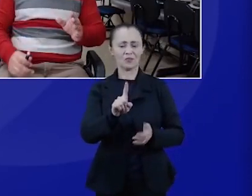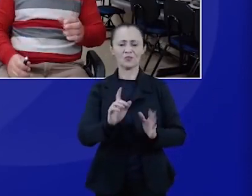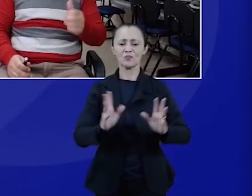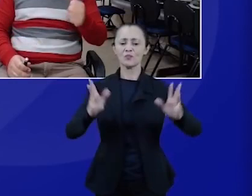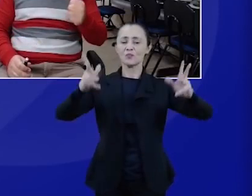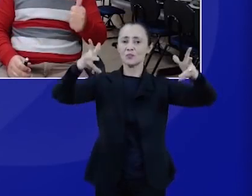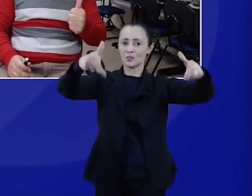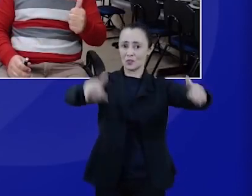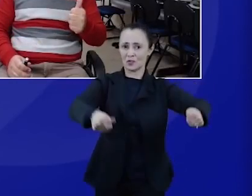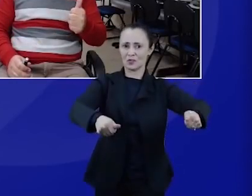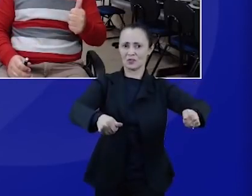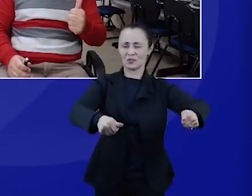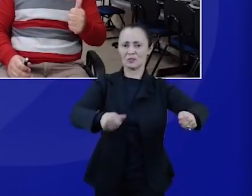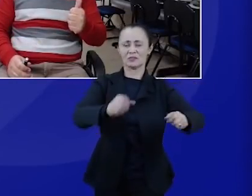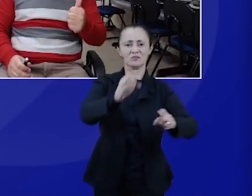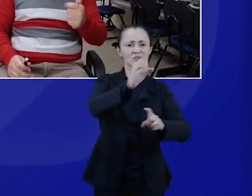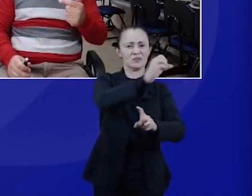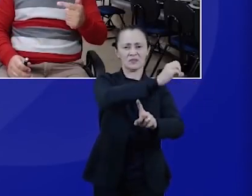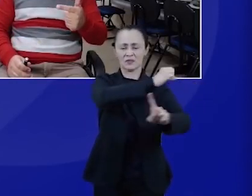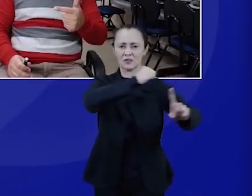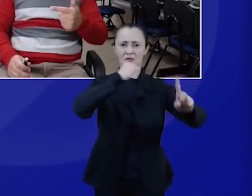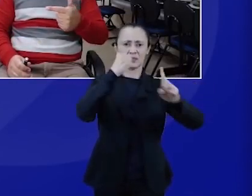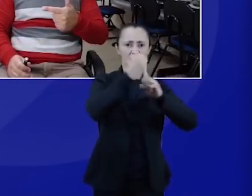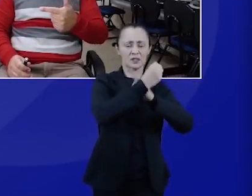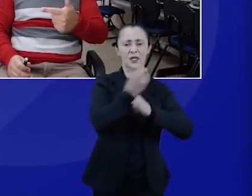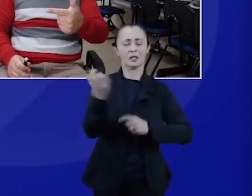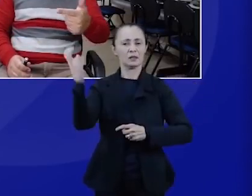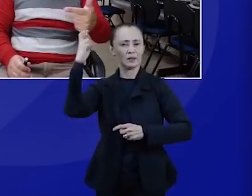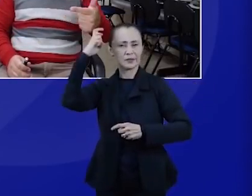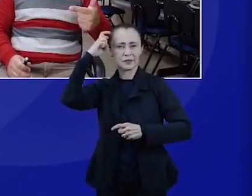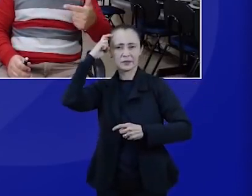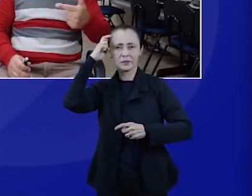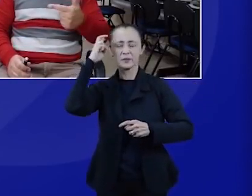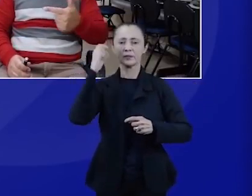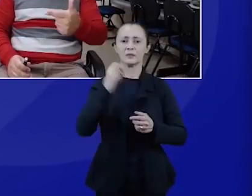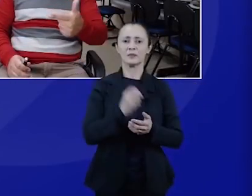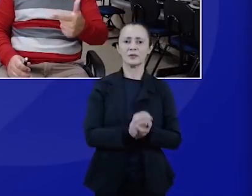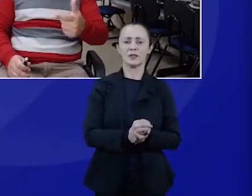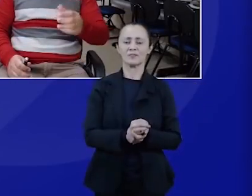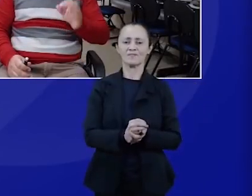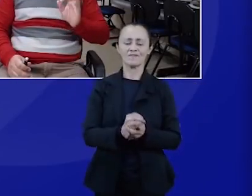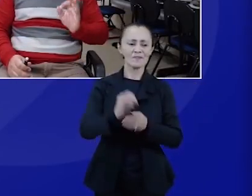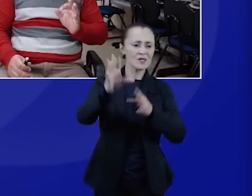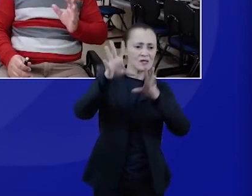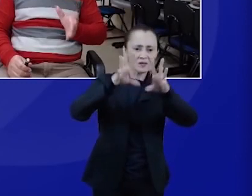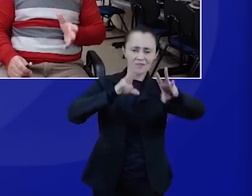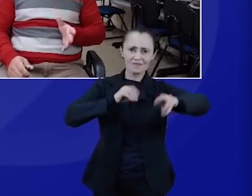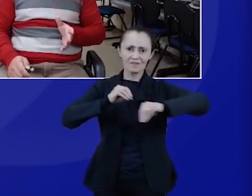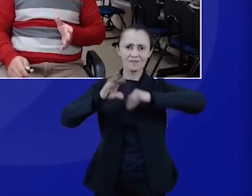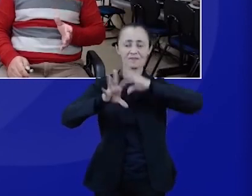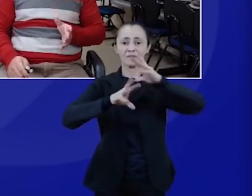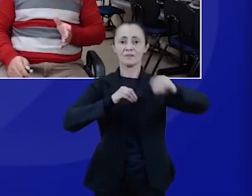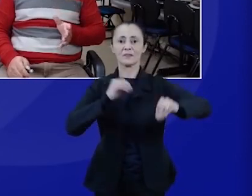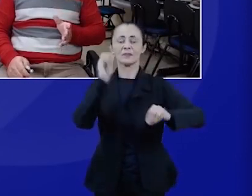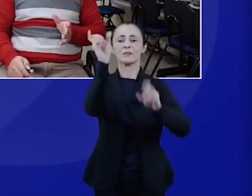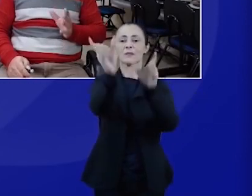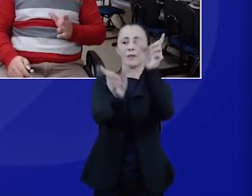aos elementos socioculturais que desenham todos os modos de vida desses